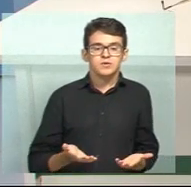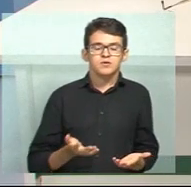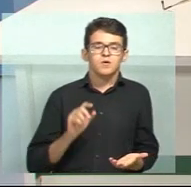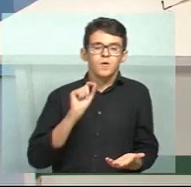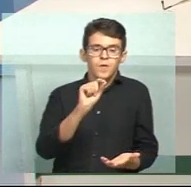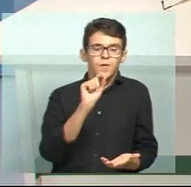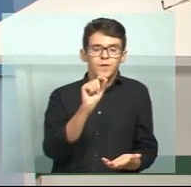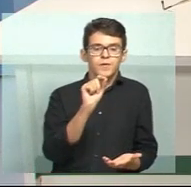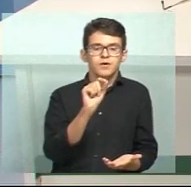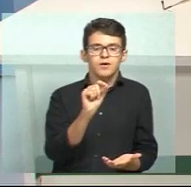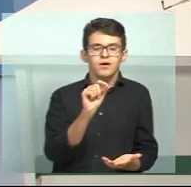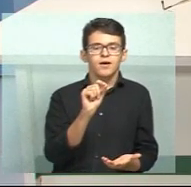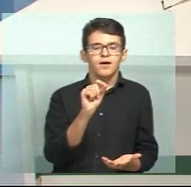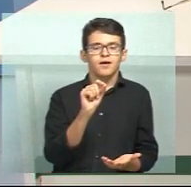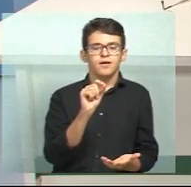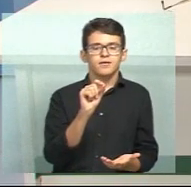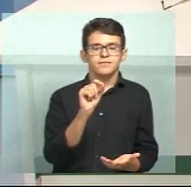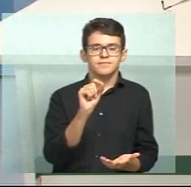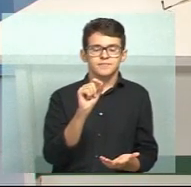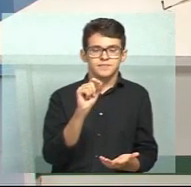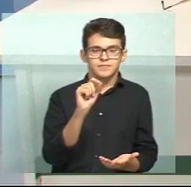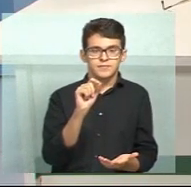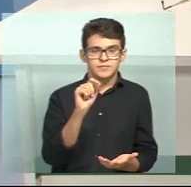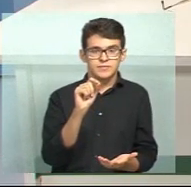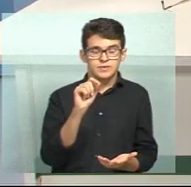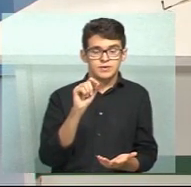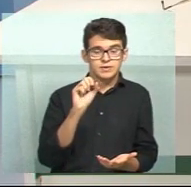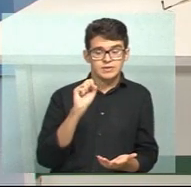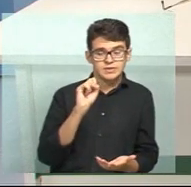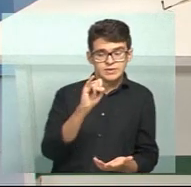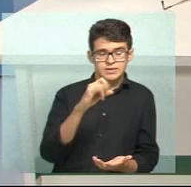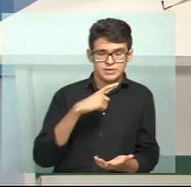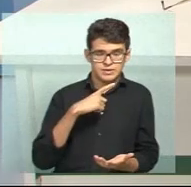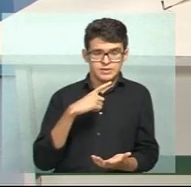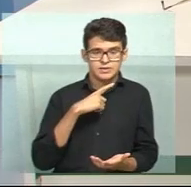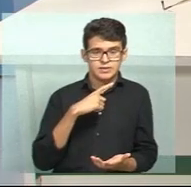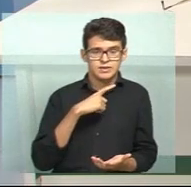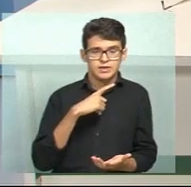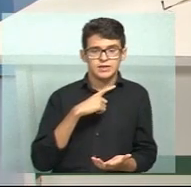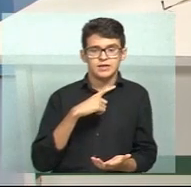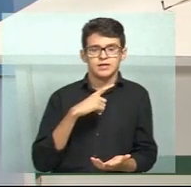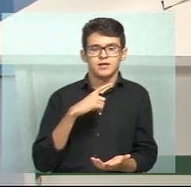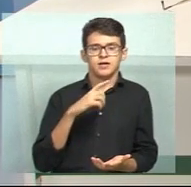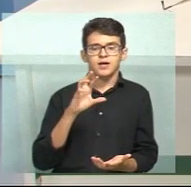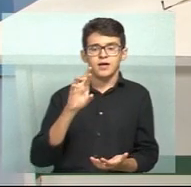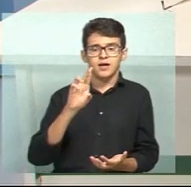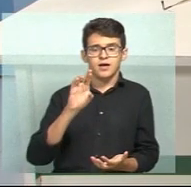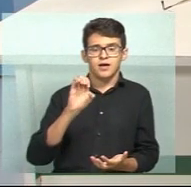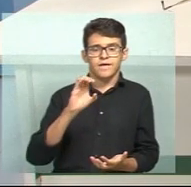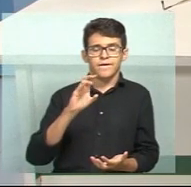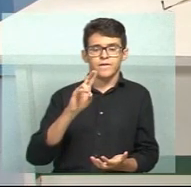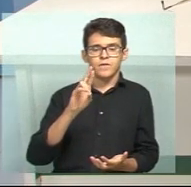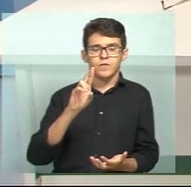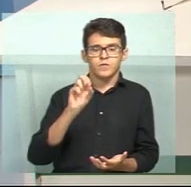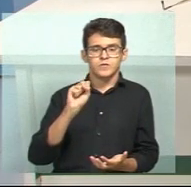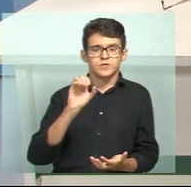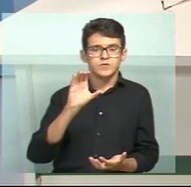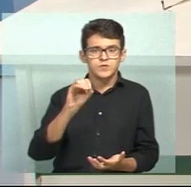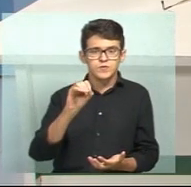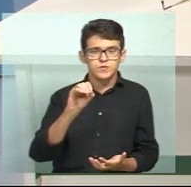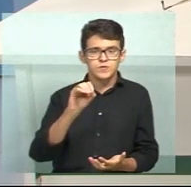entendeu que... Interpretou-se. Né? O resto dos recursos, eles eram protelatórios para evitar a prisão. Exatamente. Por